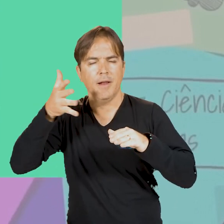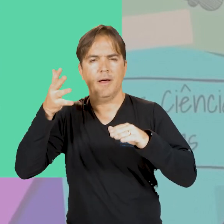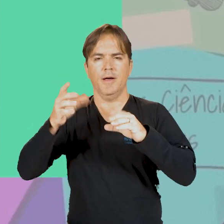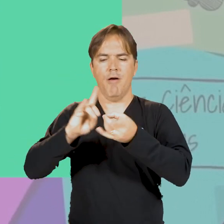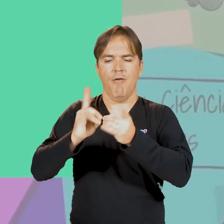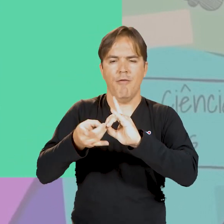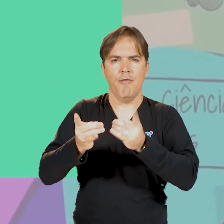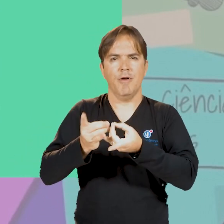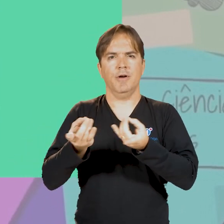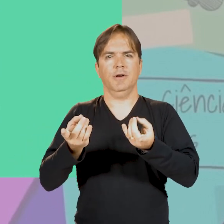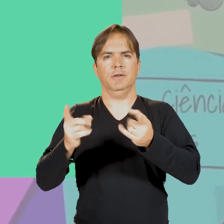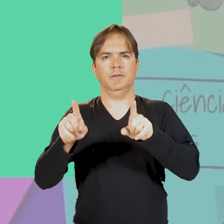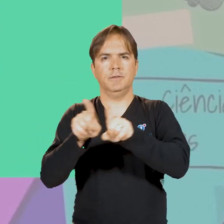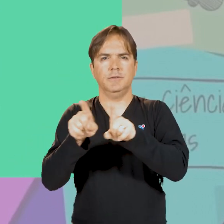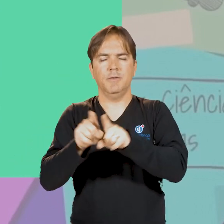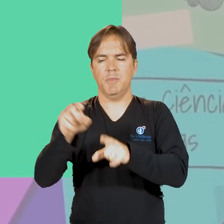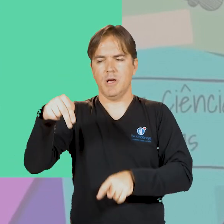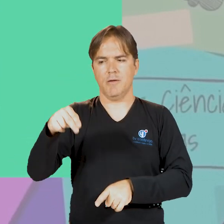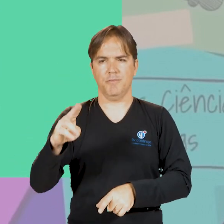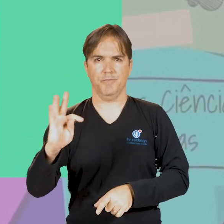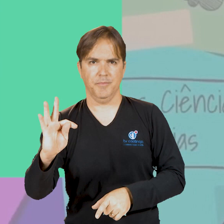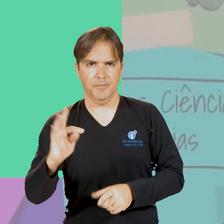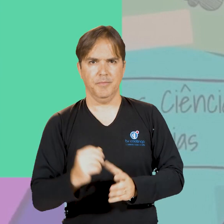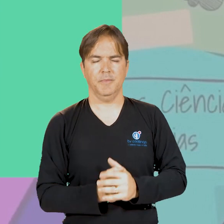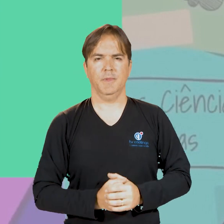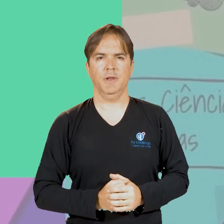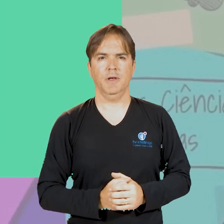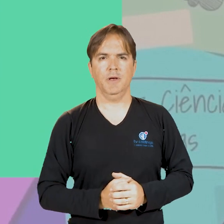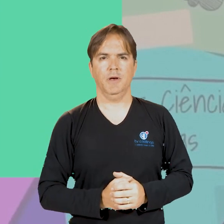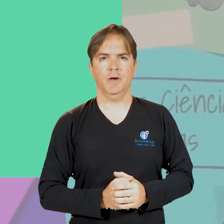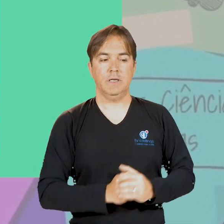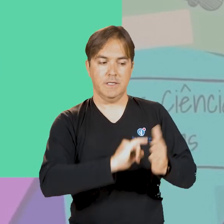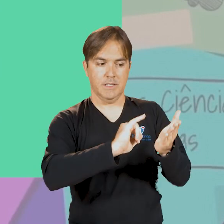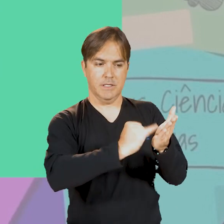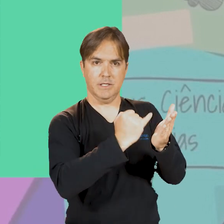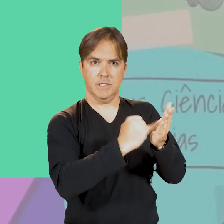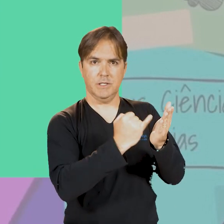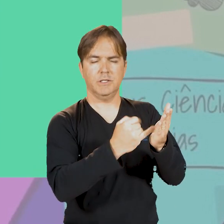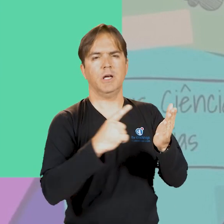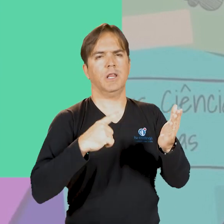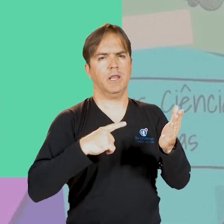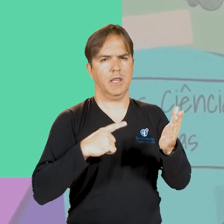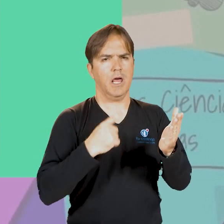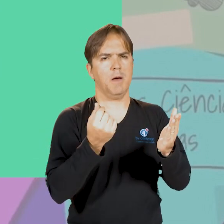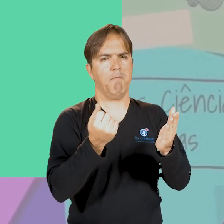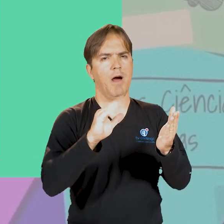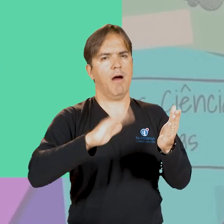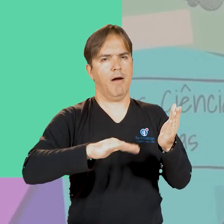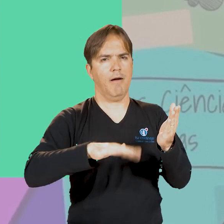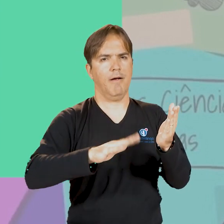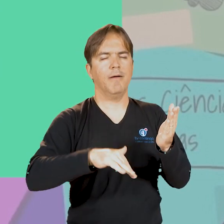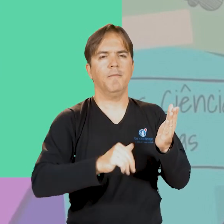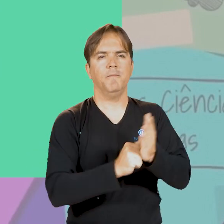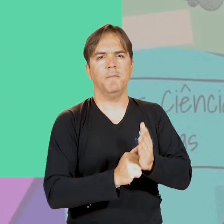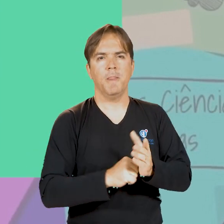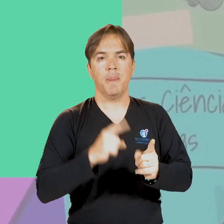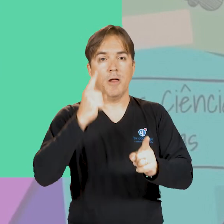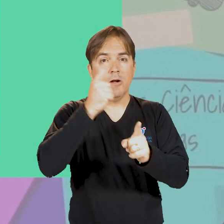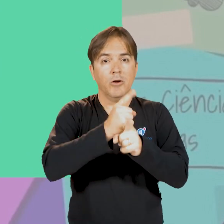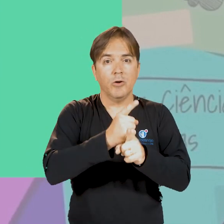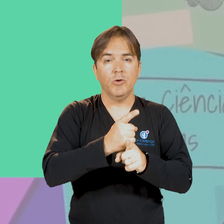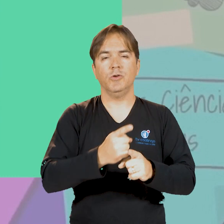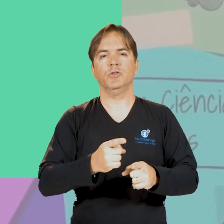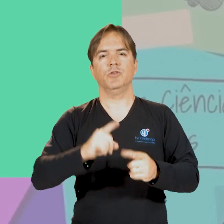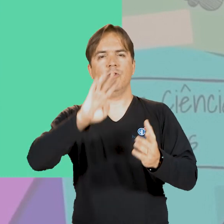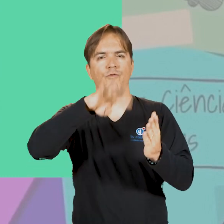oficinas e núcleos temáticos o primeiro lote das inscrições tem preço emocional e está disponível